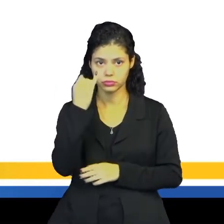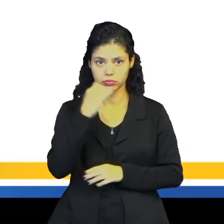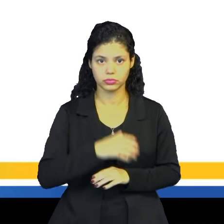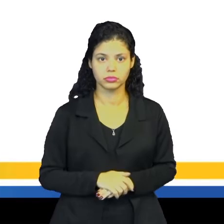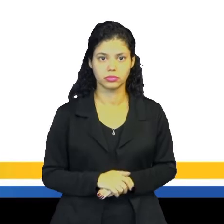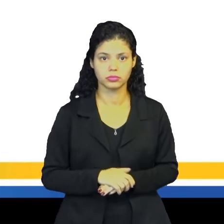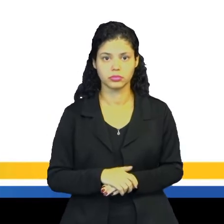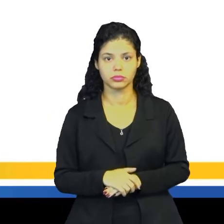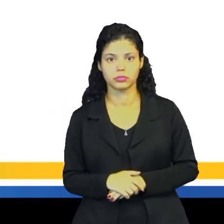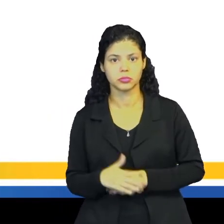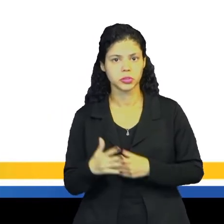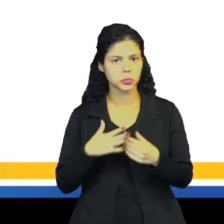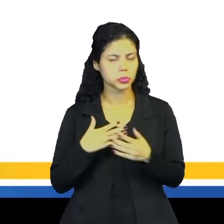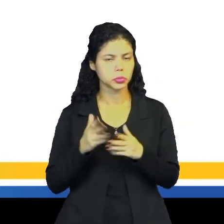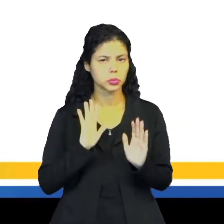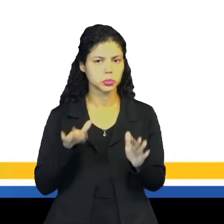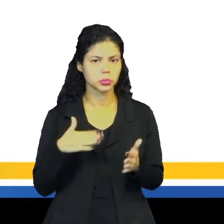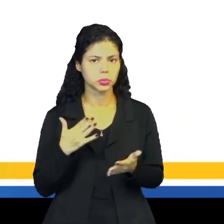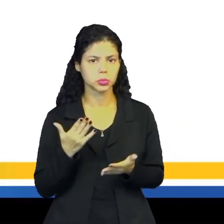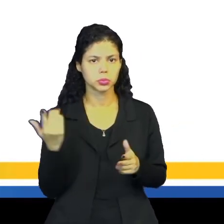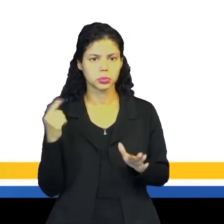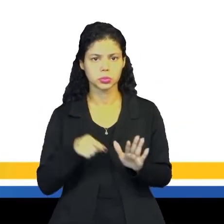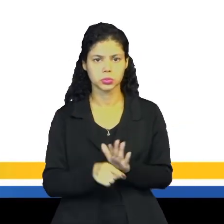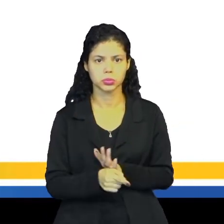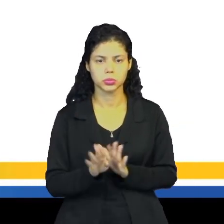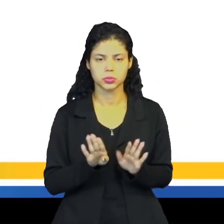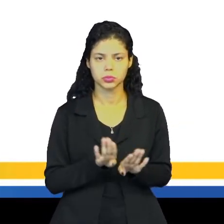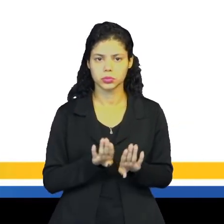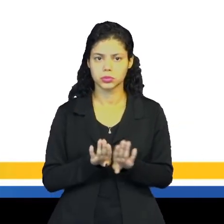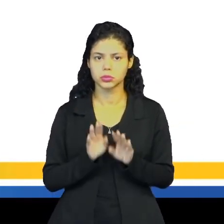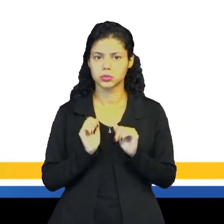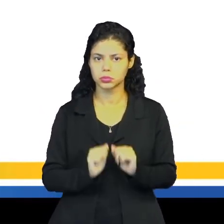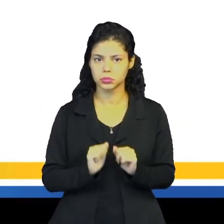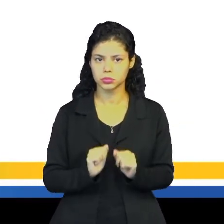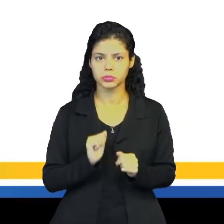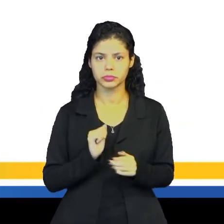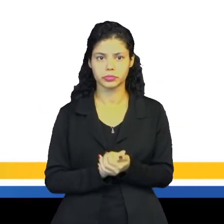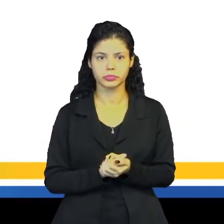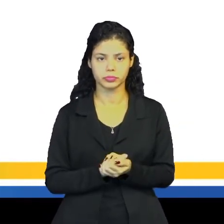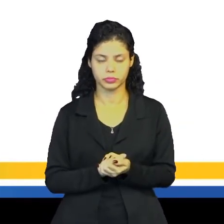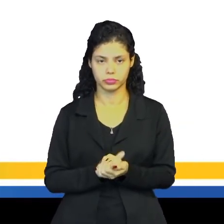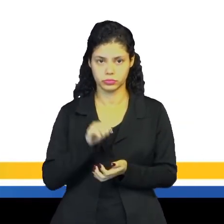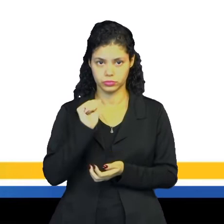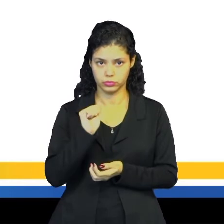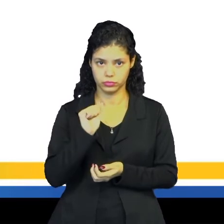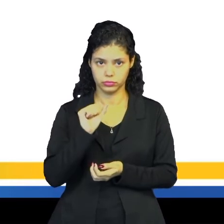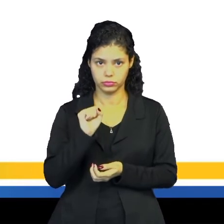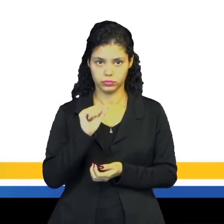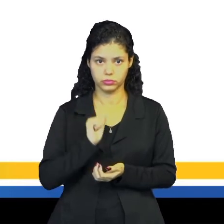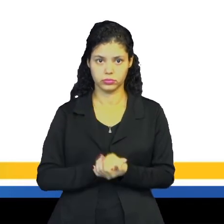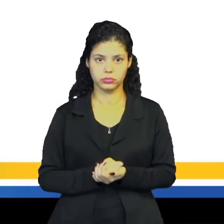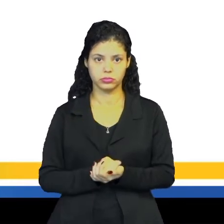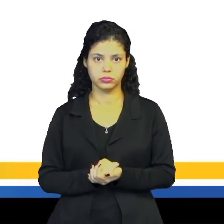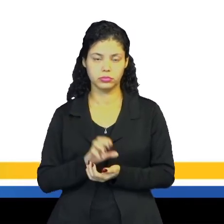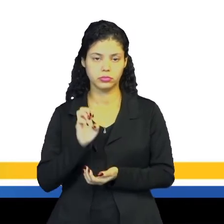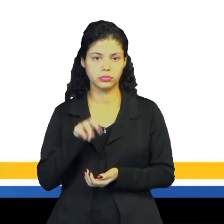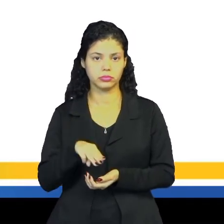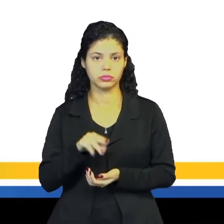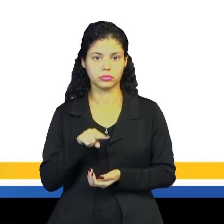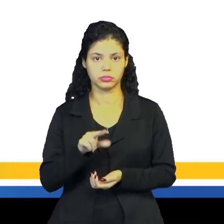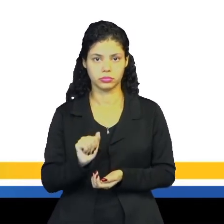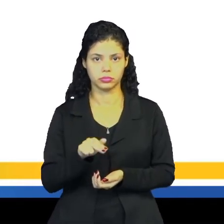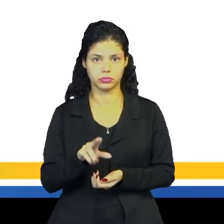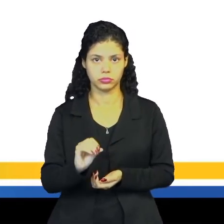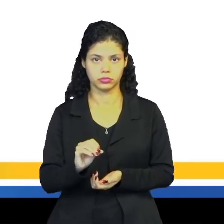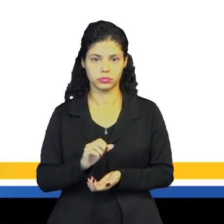específicos. Dependendo do contexto em que se insere, ela pode também, né, significar as, em, na